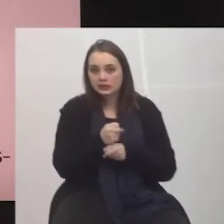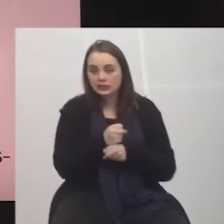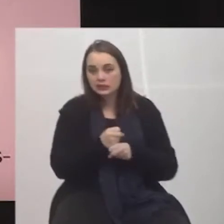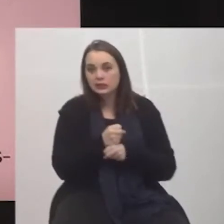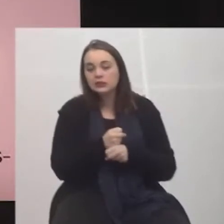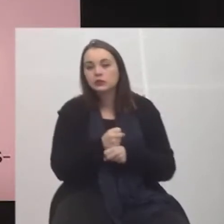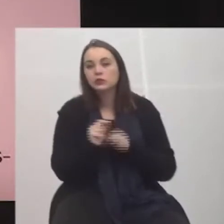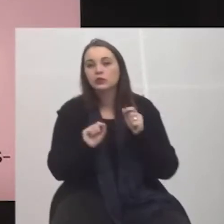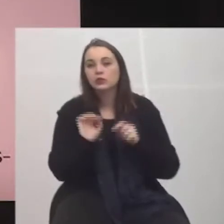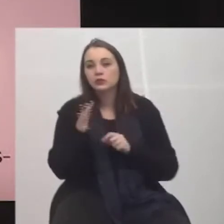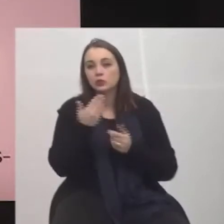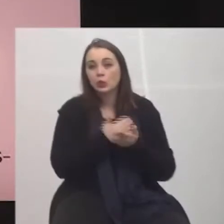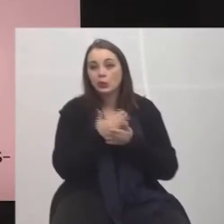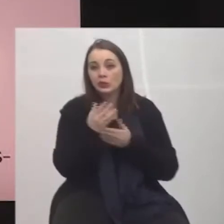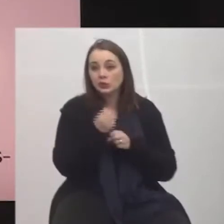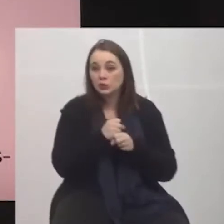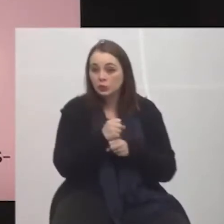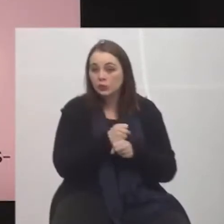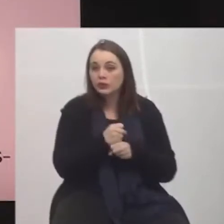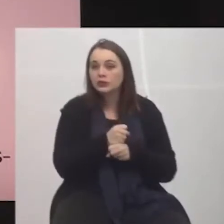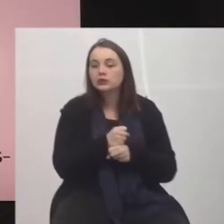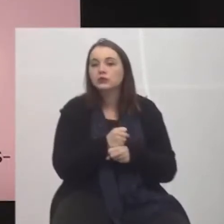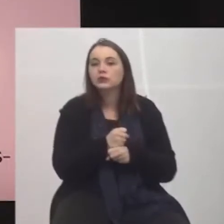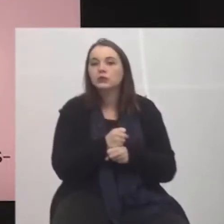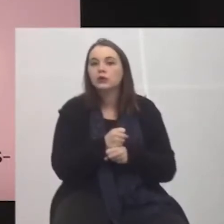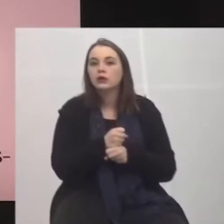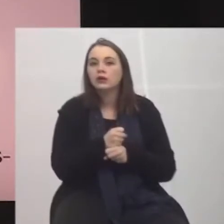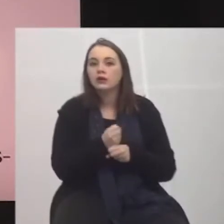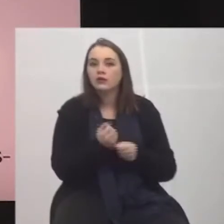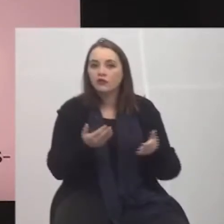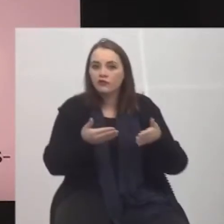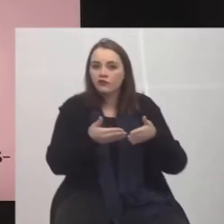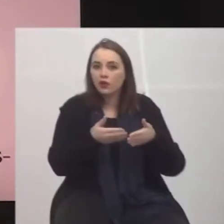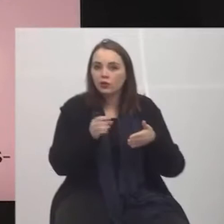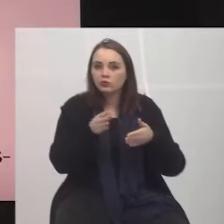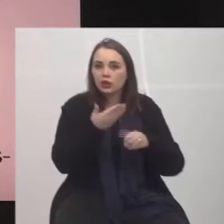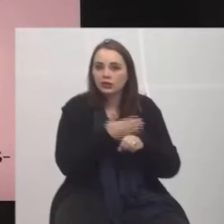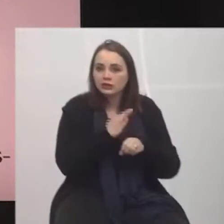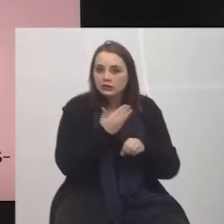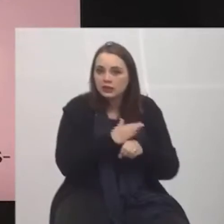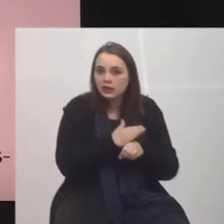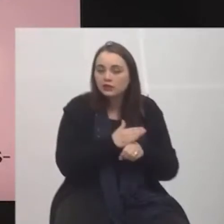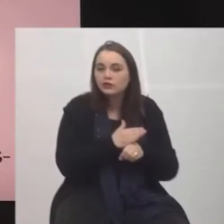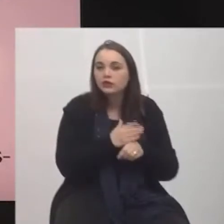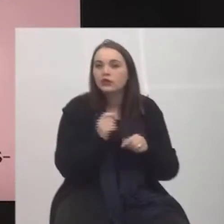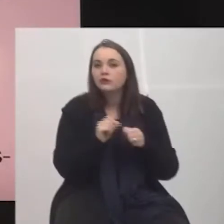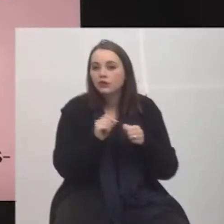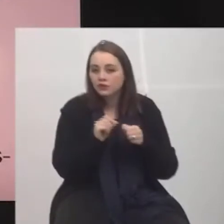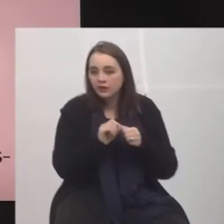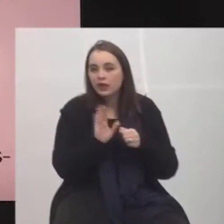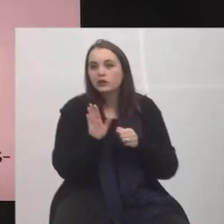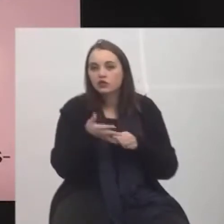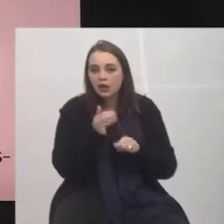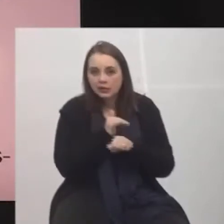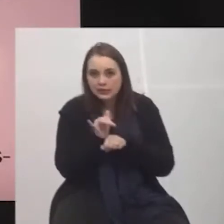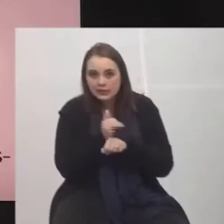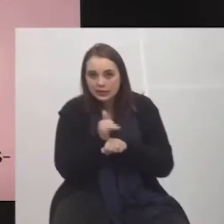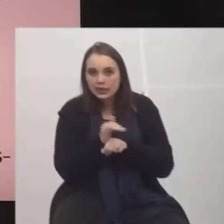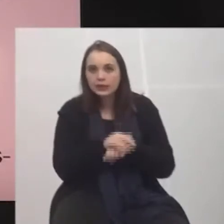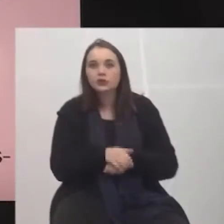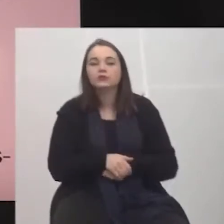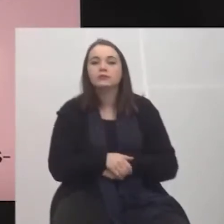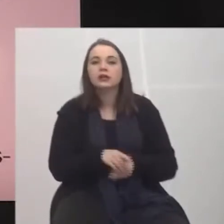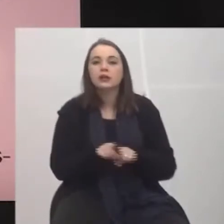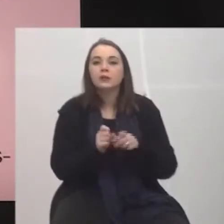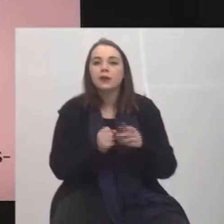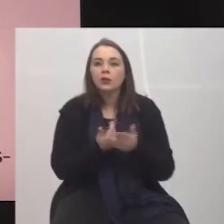então desde o começo do ano, a descentralização das testagens foi realizada, a estratégia. A